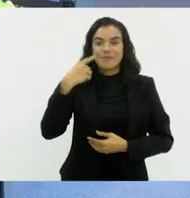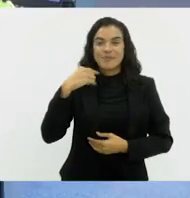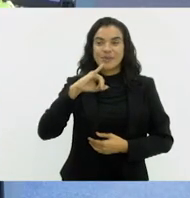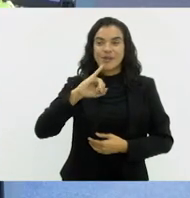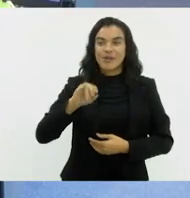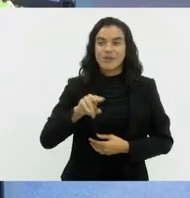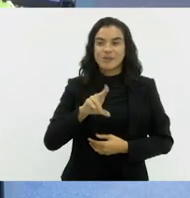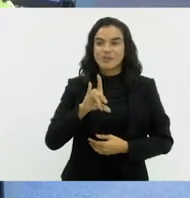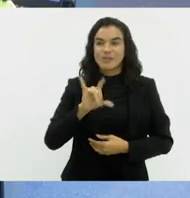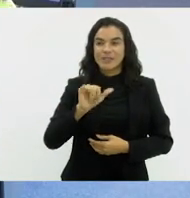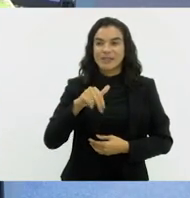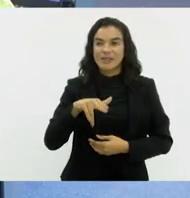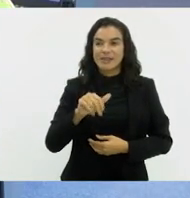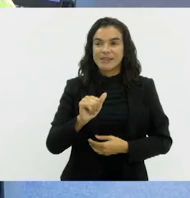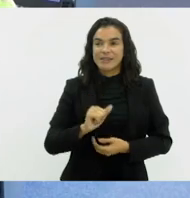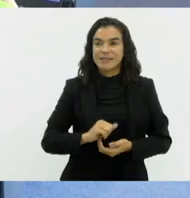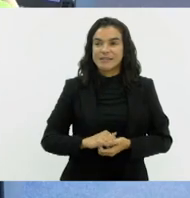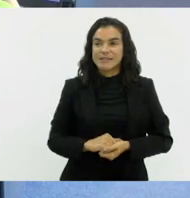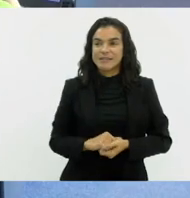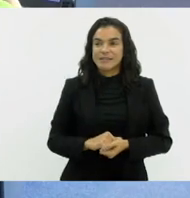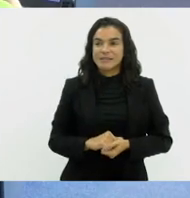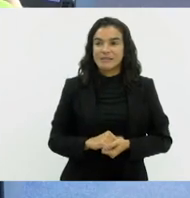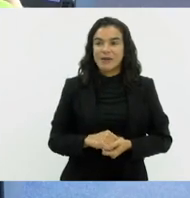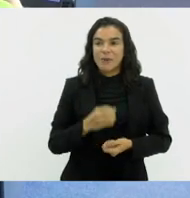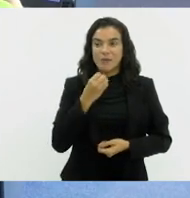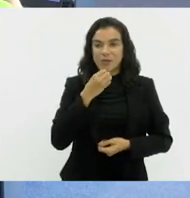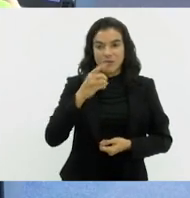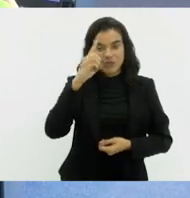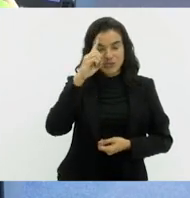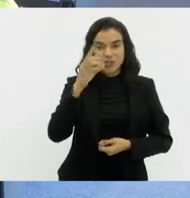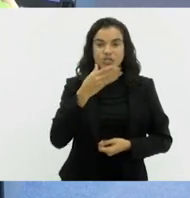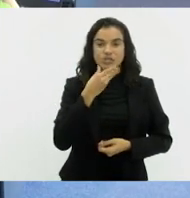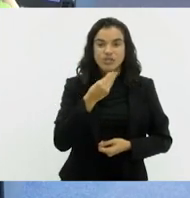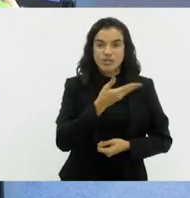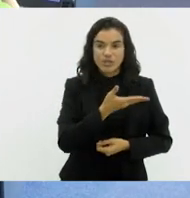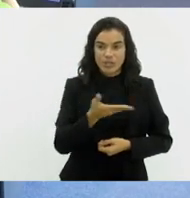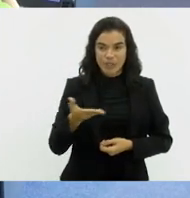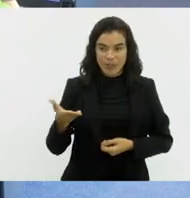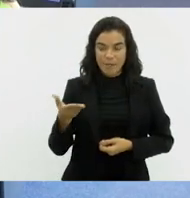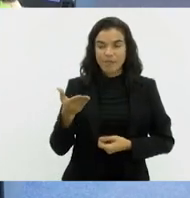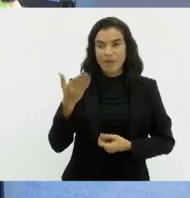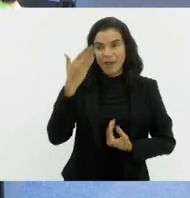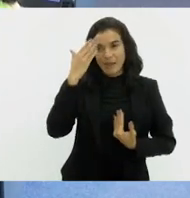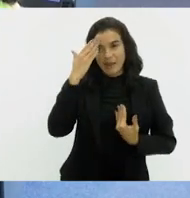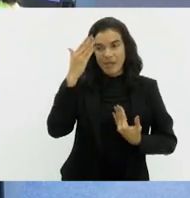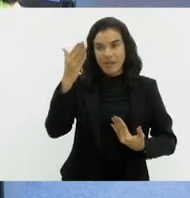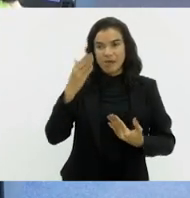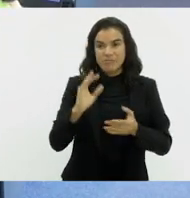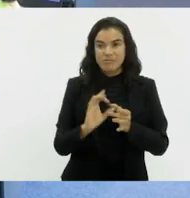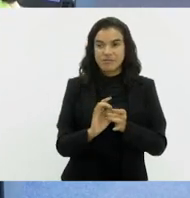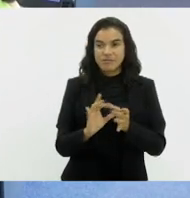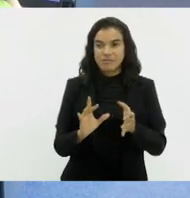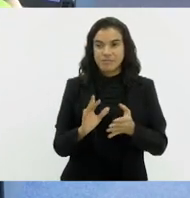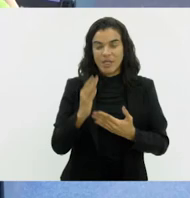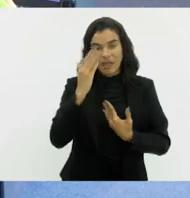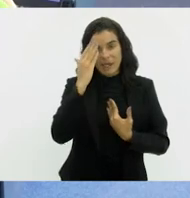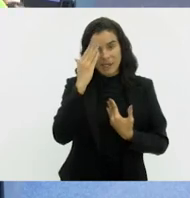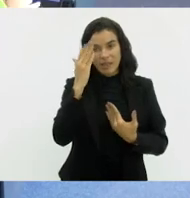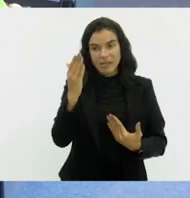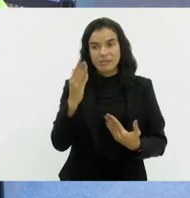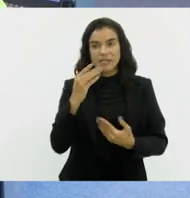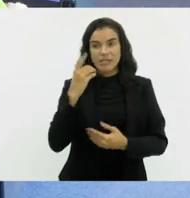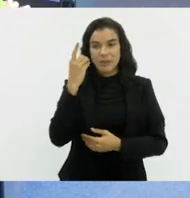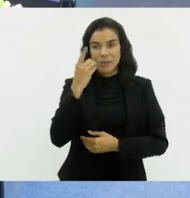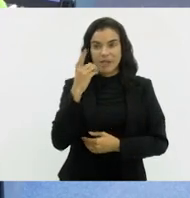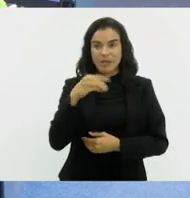pela sociedade civil. Bom dia a todos e todas. Primeiro, agradecer à mesa aqui pela disponibilidade, agradecer à